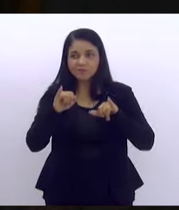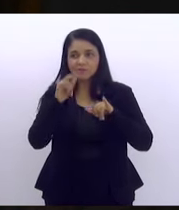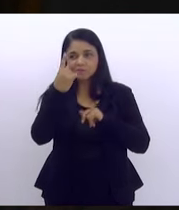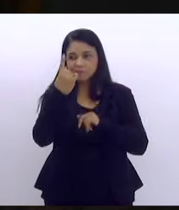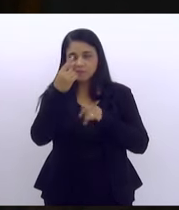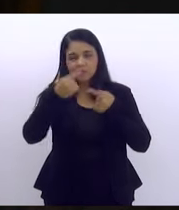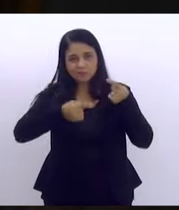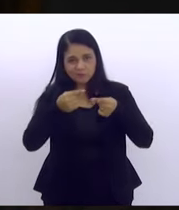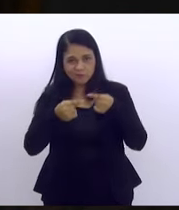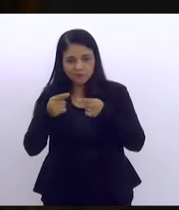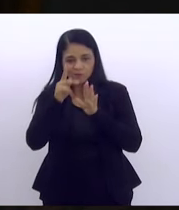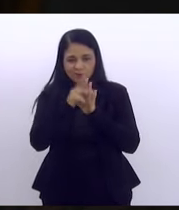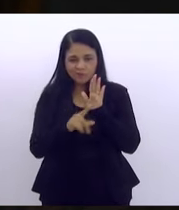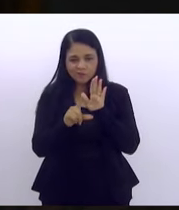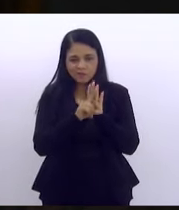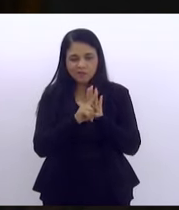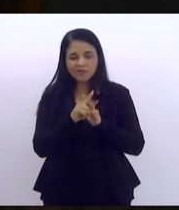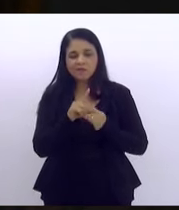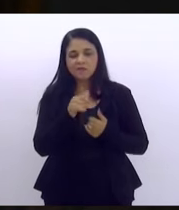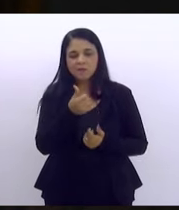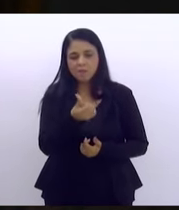primeira discussão, projeto de lei número